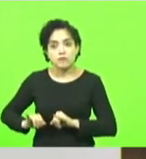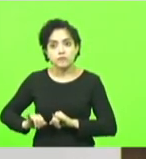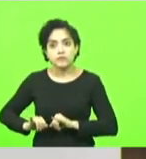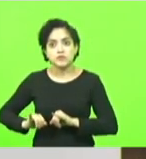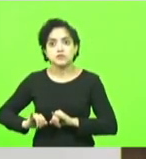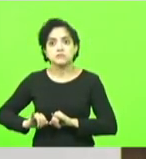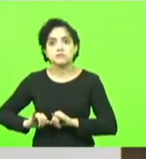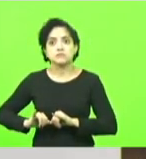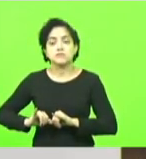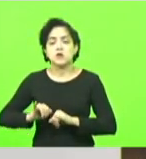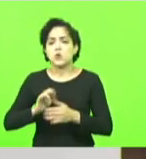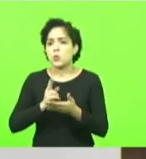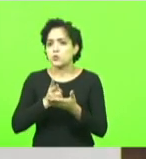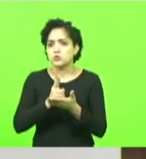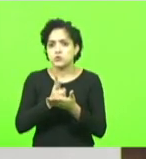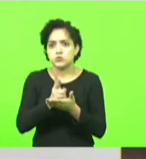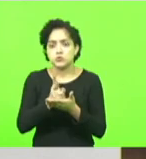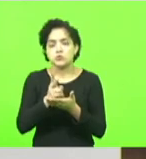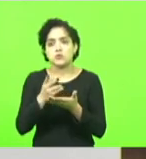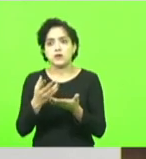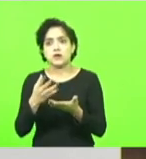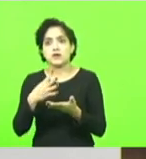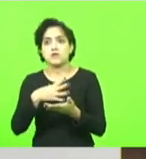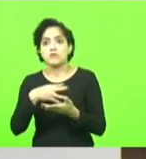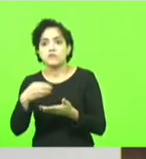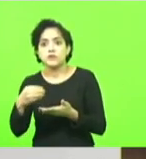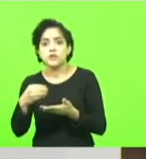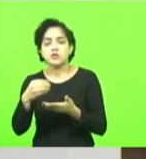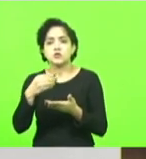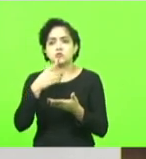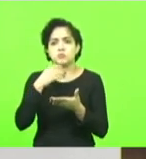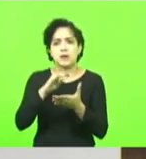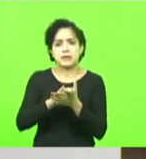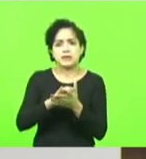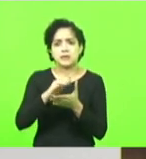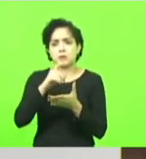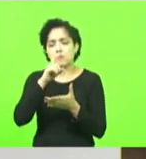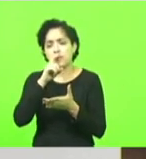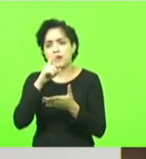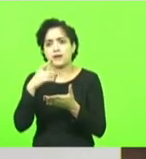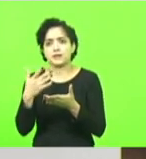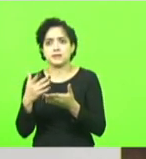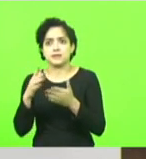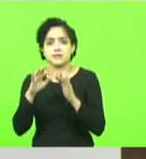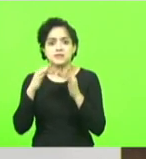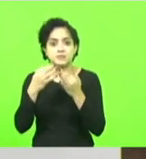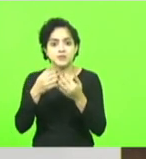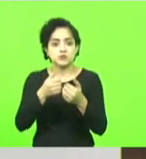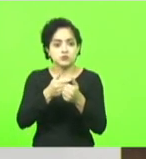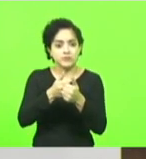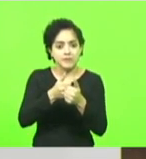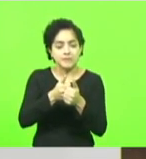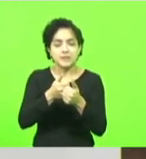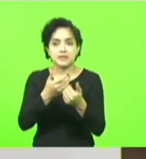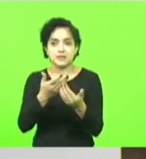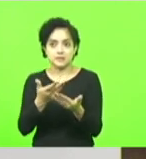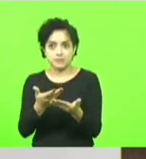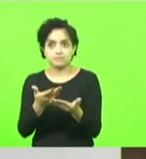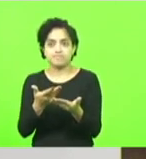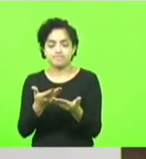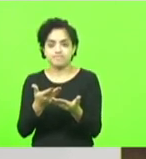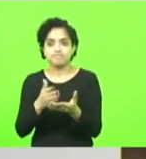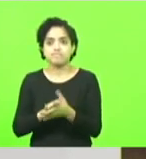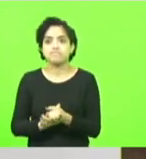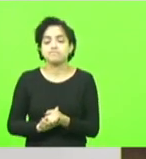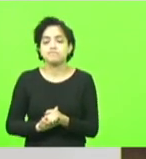sobreviventes. São os filhos, marido, mulher, pai, aquelas pessoas mais próximas que são tidas como sobreviventes